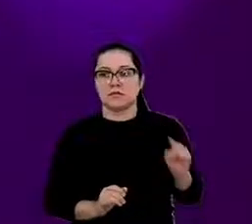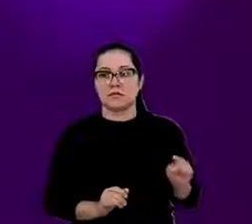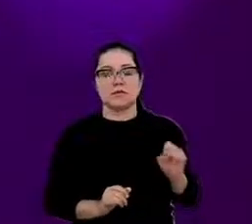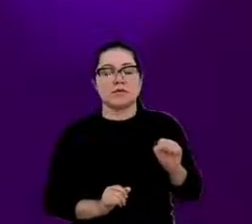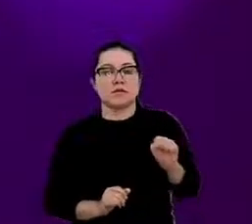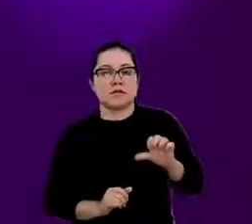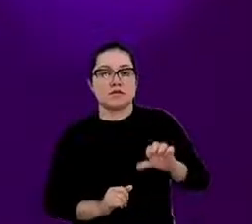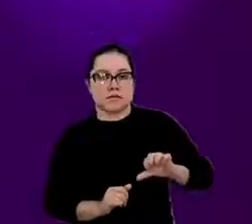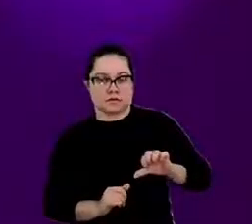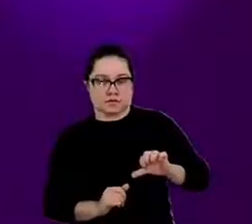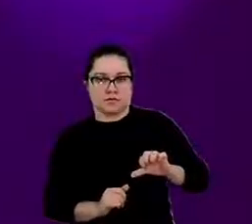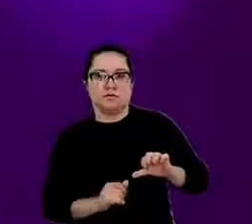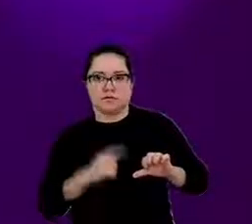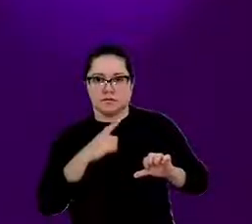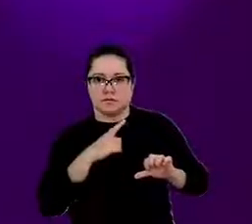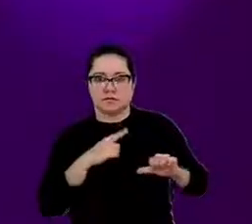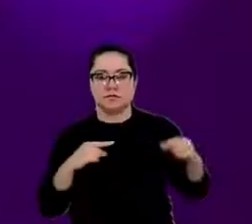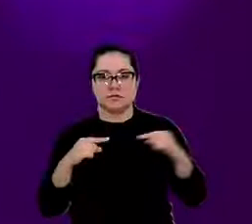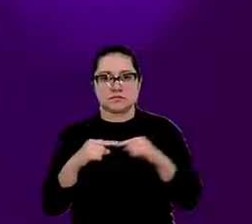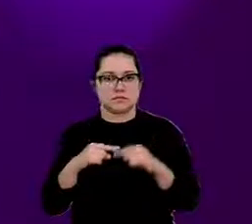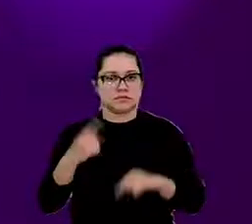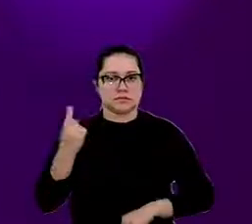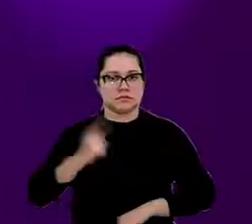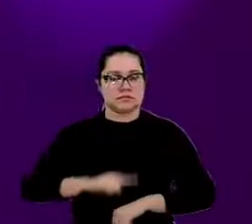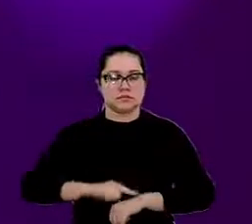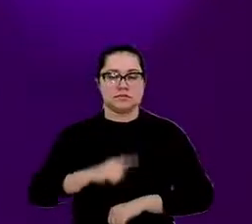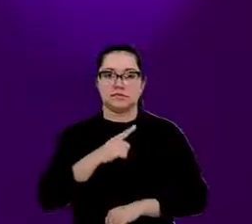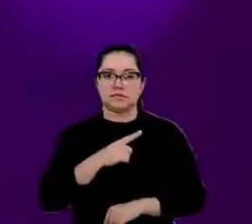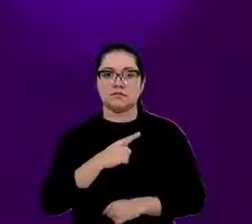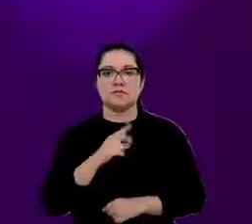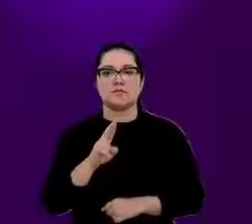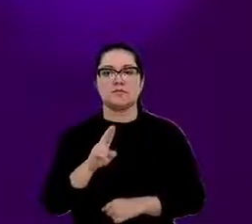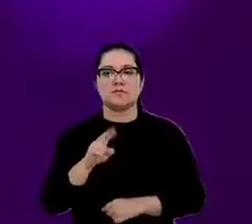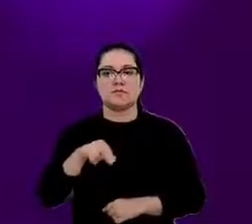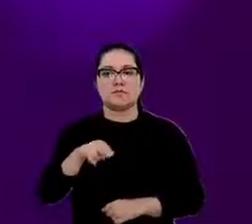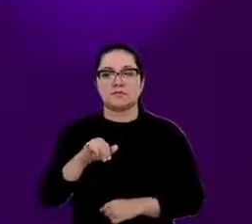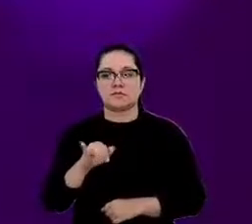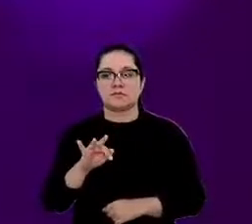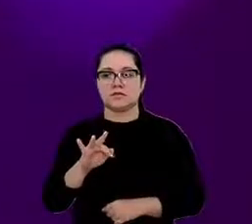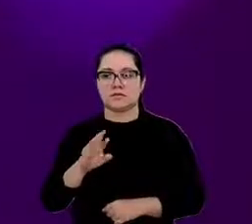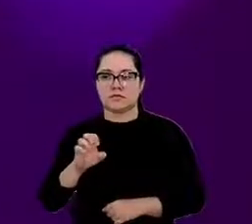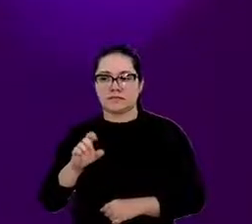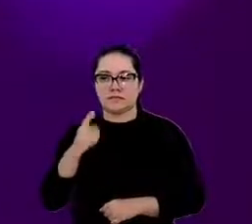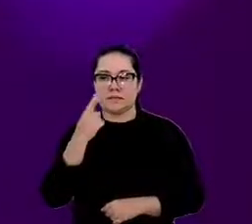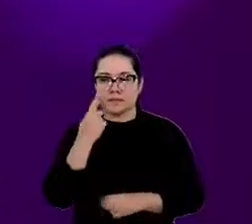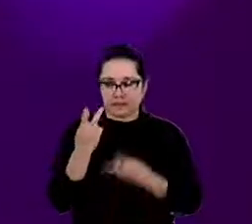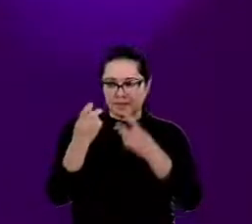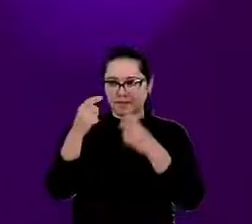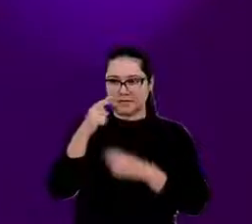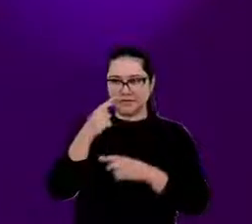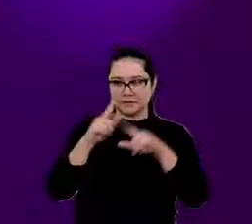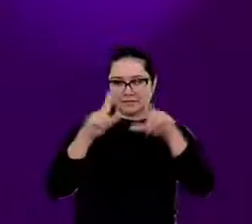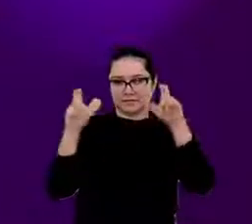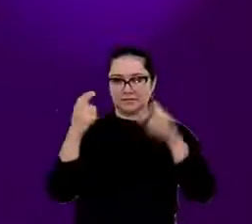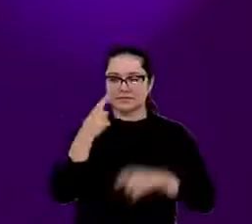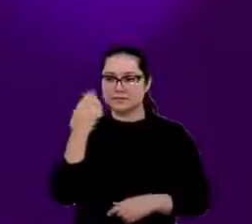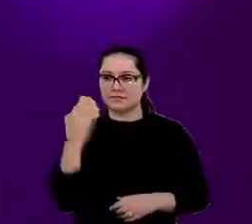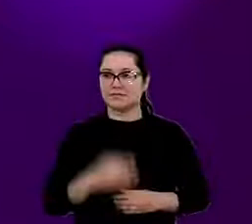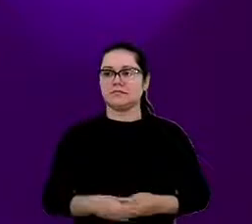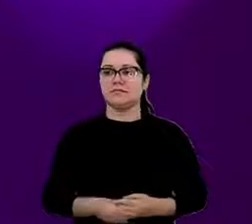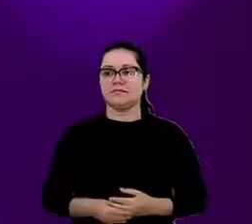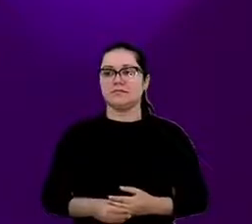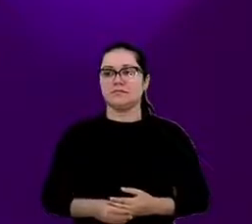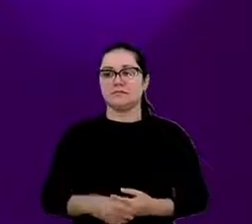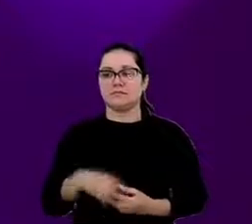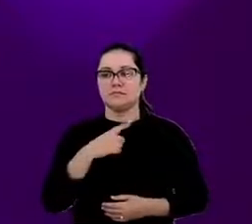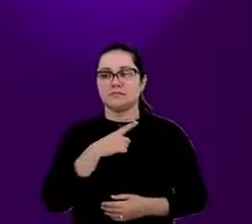0,89 nas avaliações instantâneas, que é o IFR. Notem, nesse caso, numa lesão proximal de descendente anterior